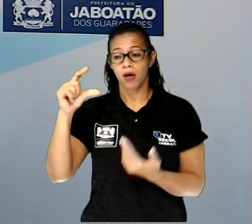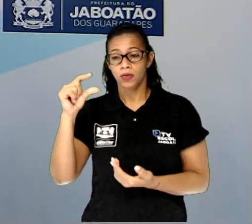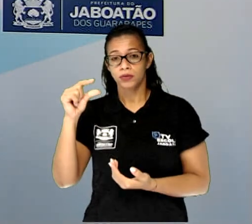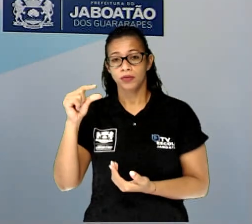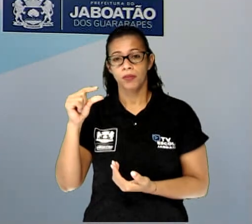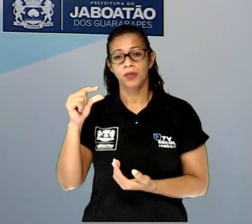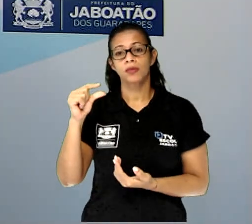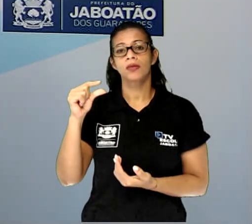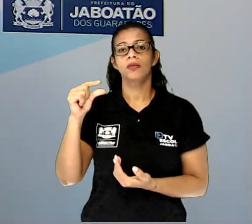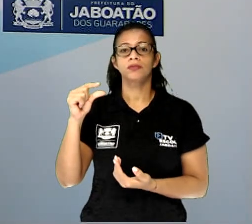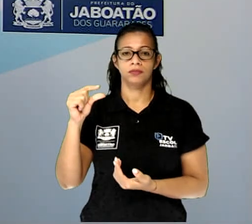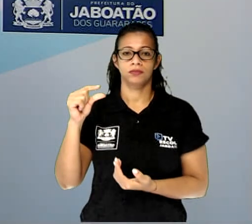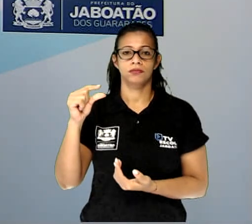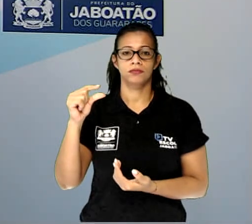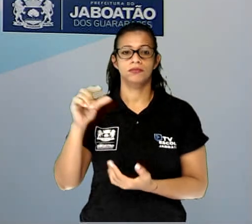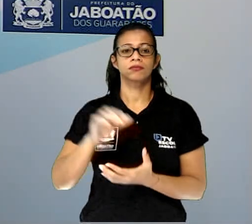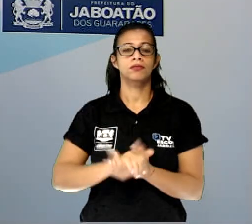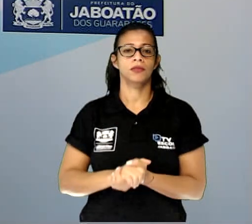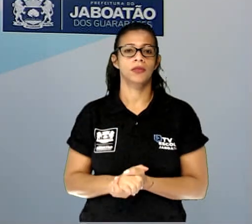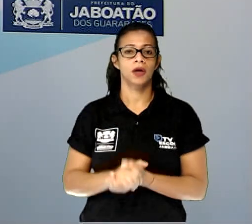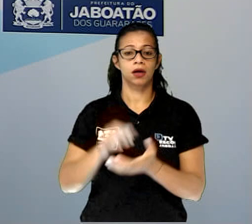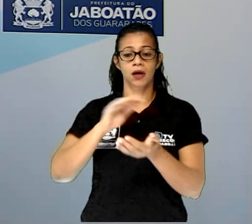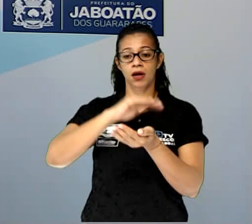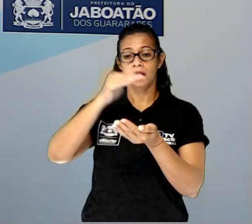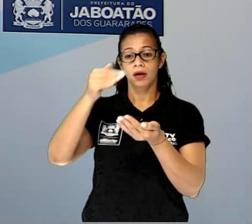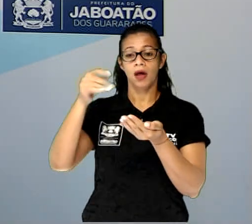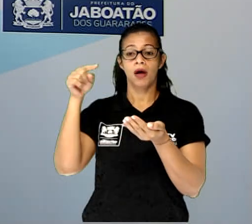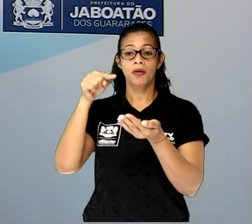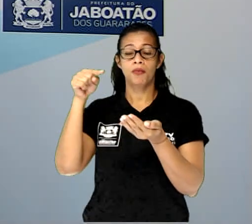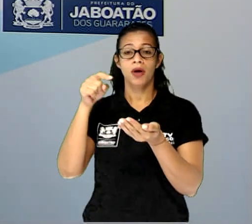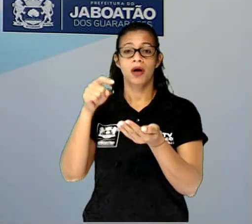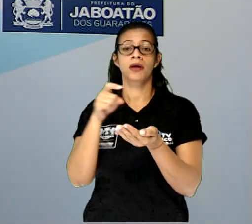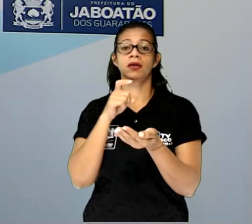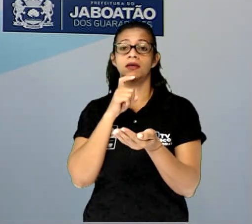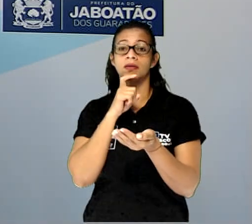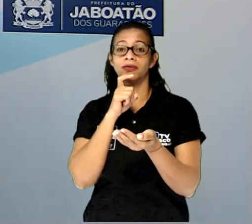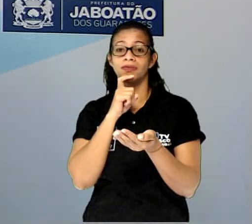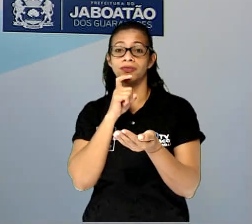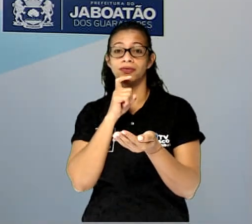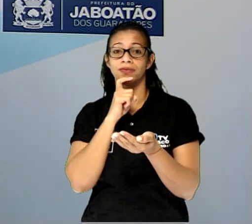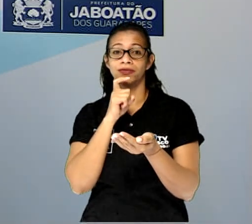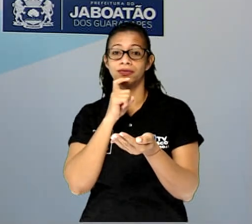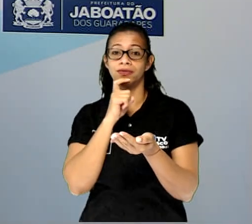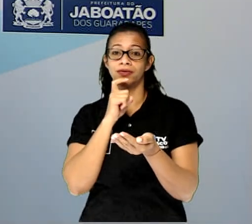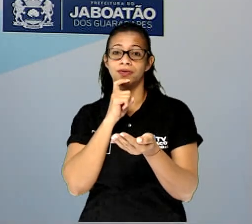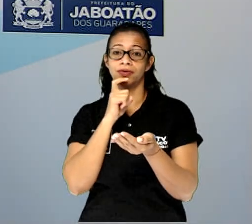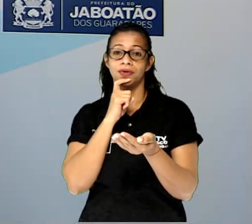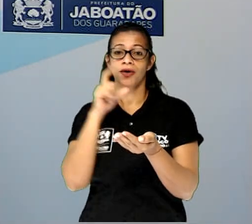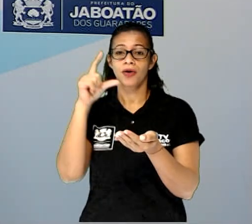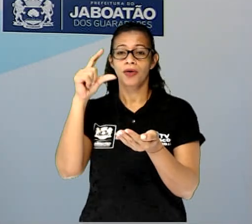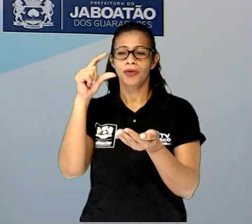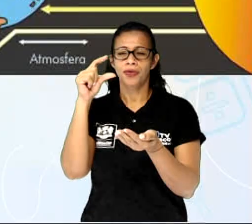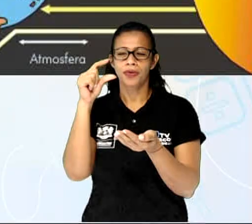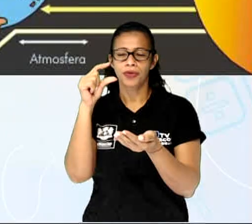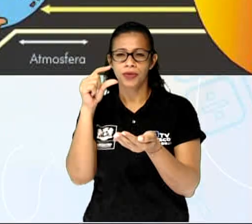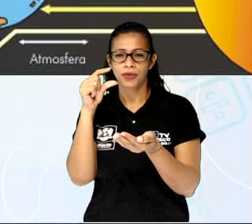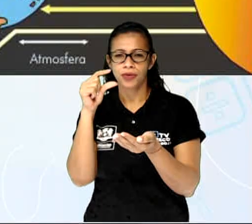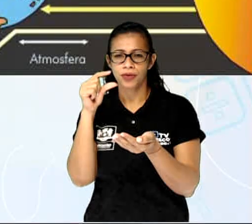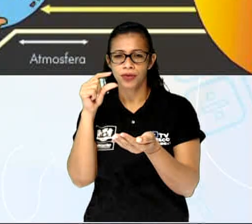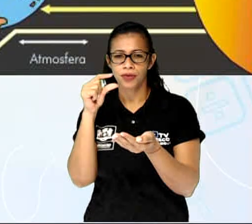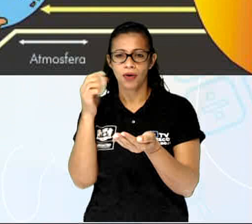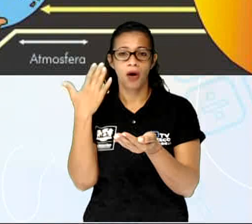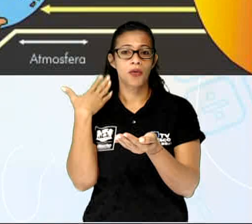polos, a gente tem uma inclinação ainda maior, o calor gerado aqui vai ser bem baixinho, e qual é o resultado?